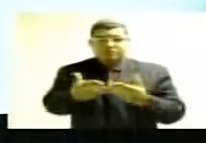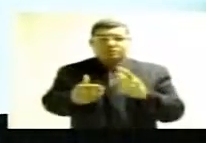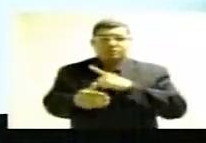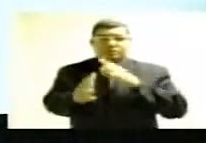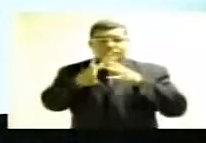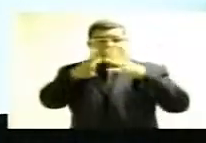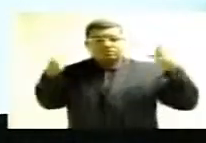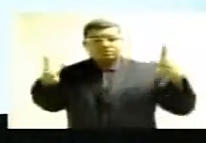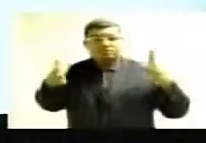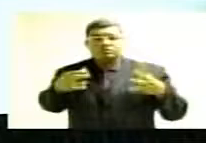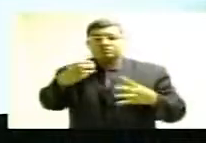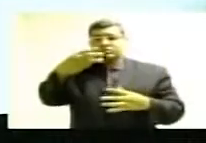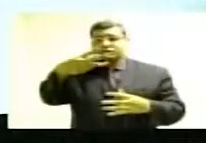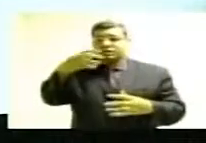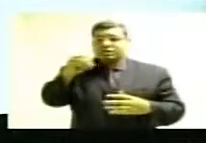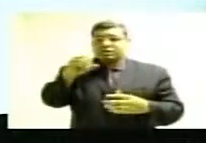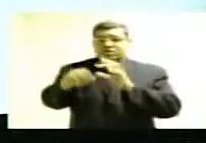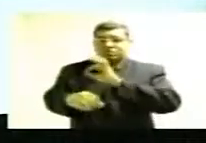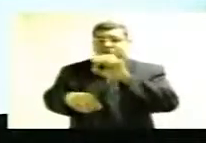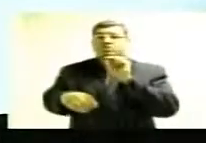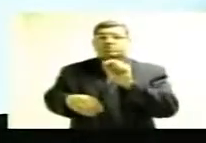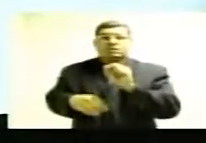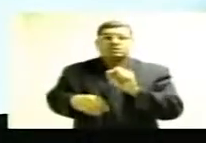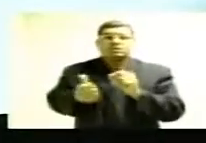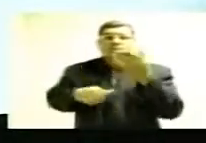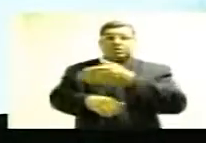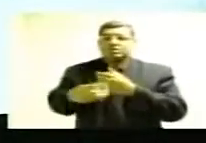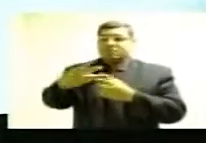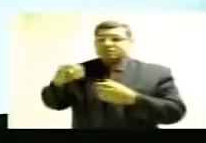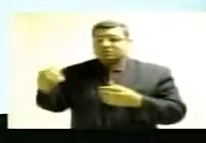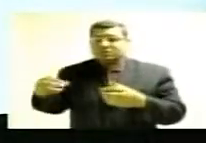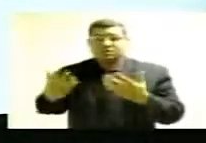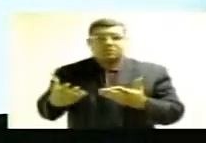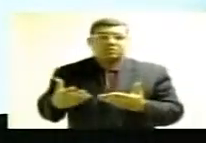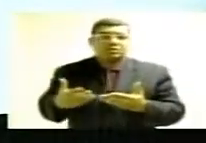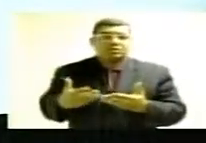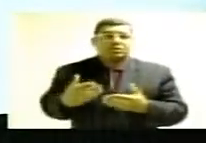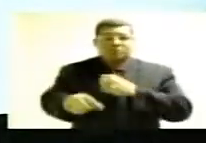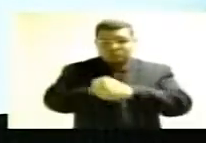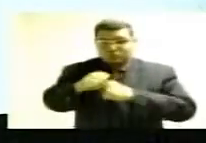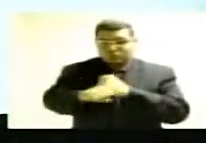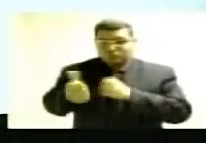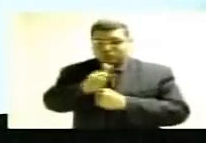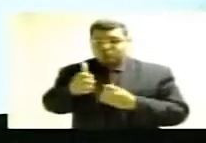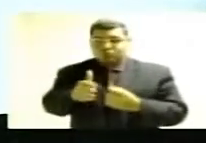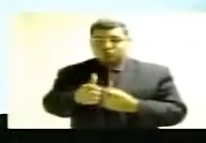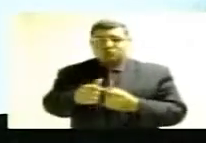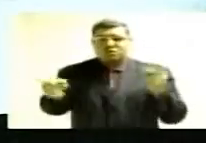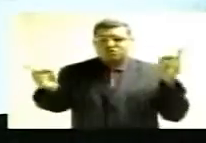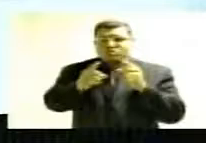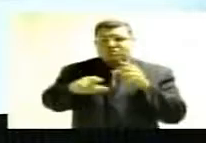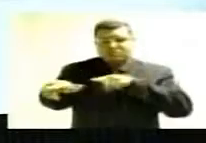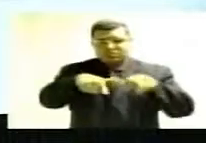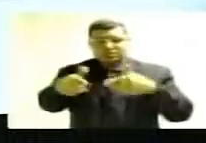teve um crescimento de 30% para 1,3 bi. Em 2012, com a retração